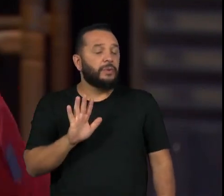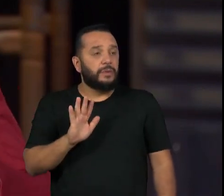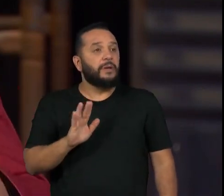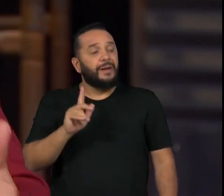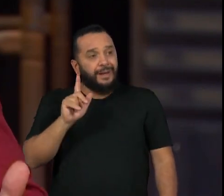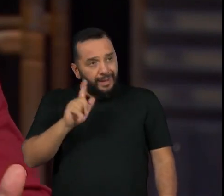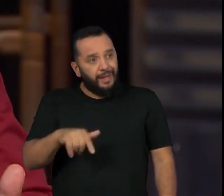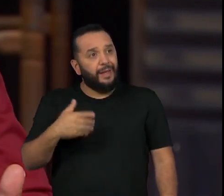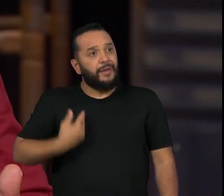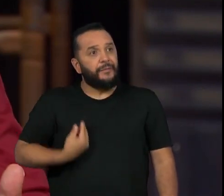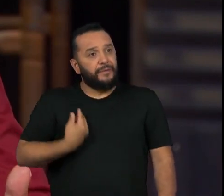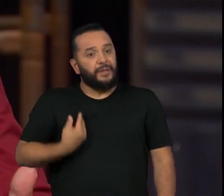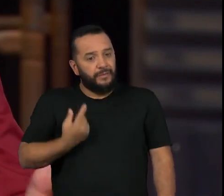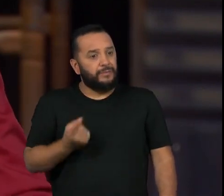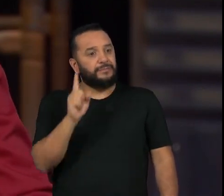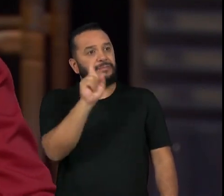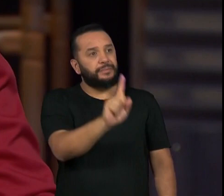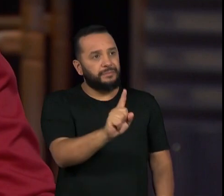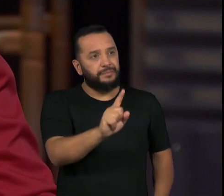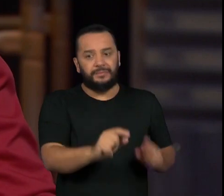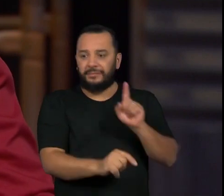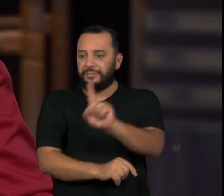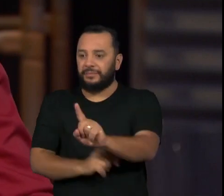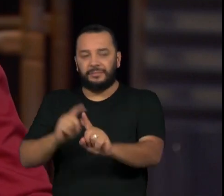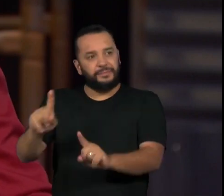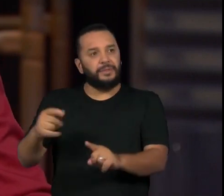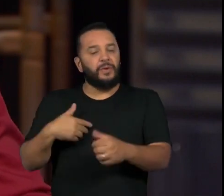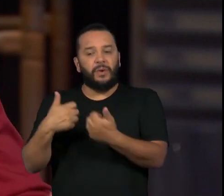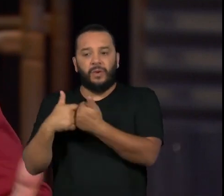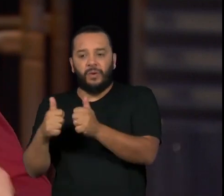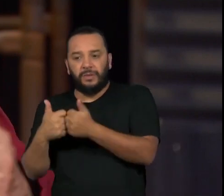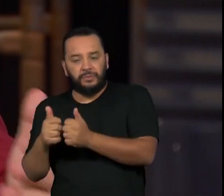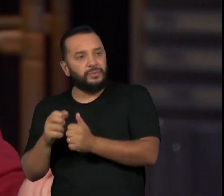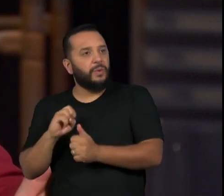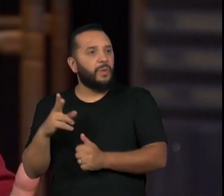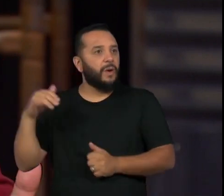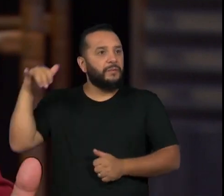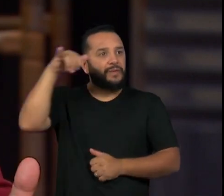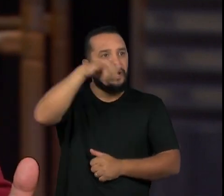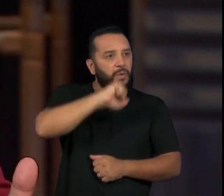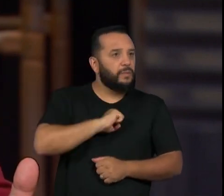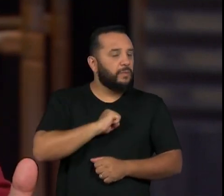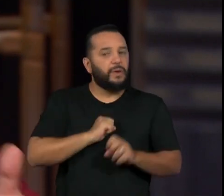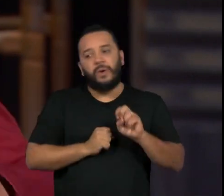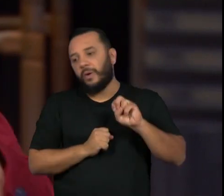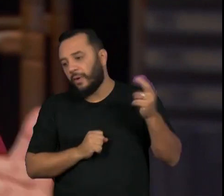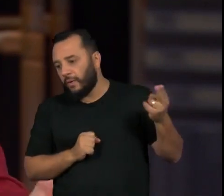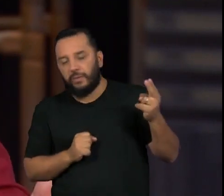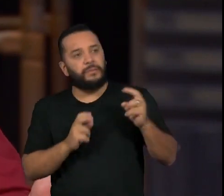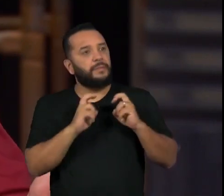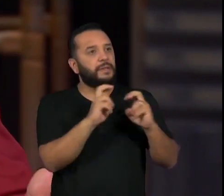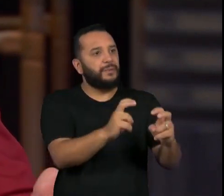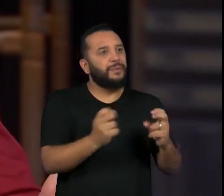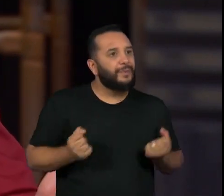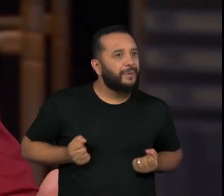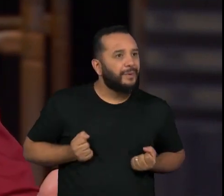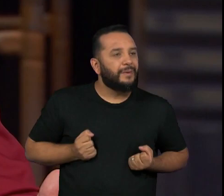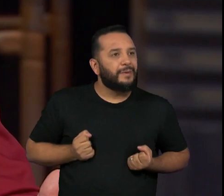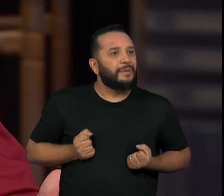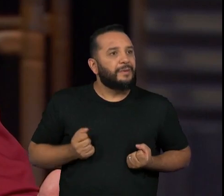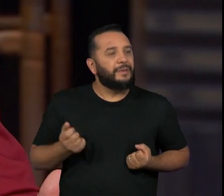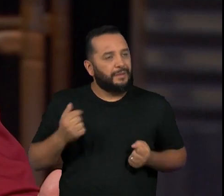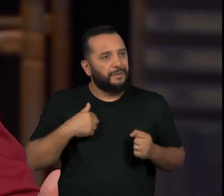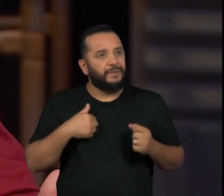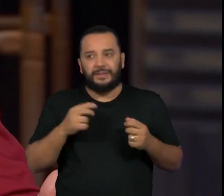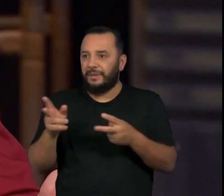literalmente estar num transporte, pode ser o avião, pode ser um transporte público, e perceber tudo o que